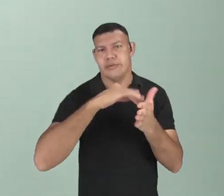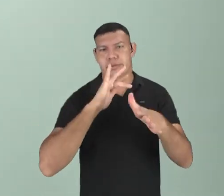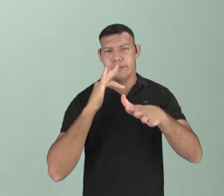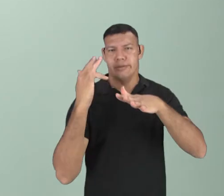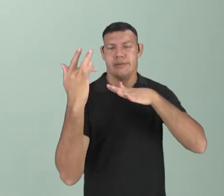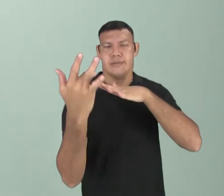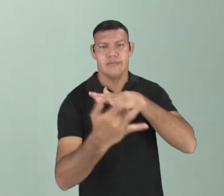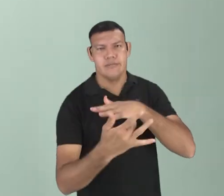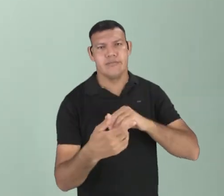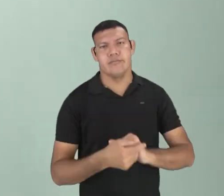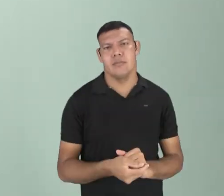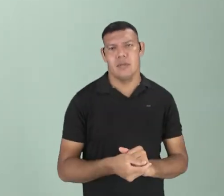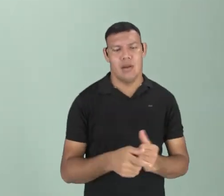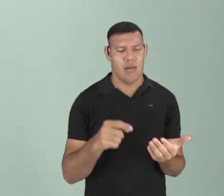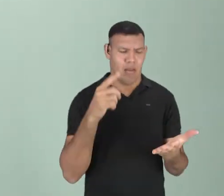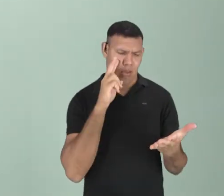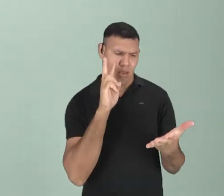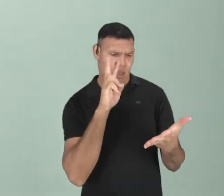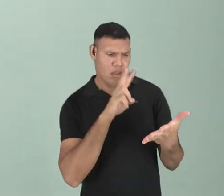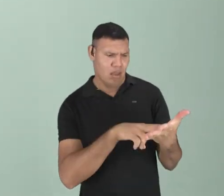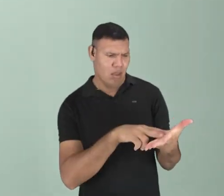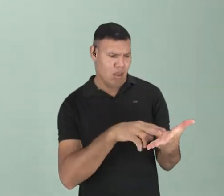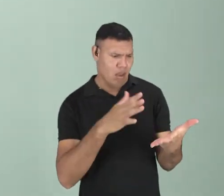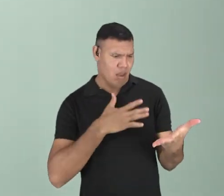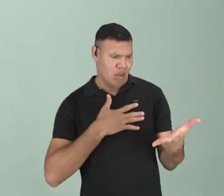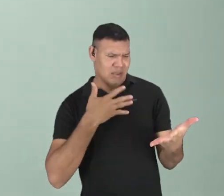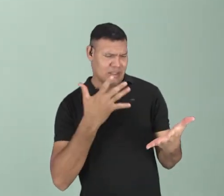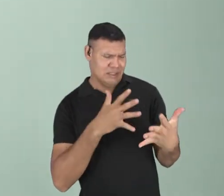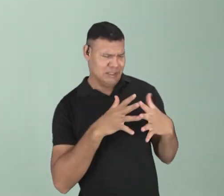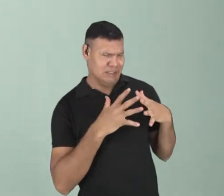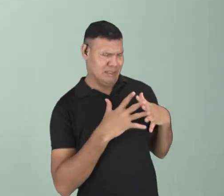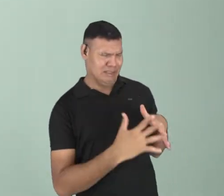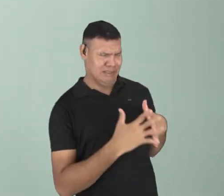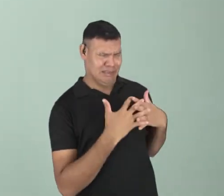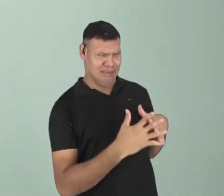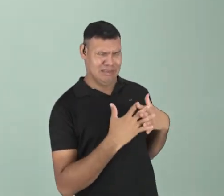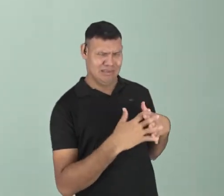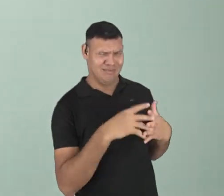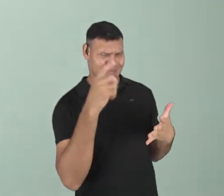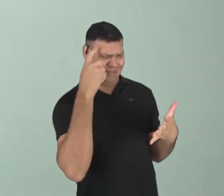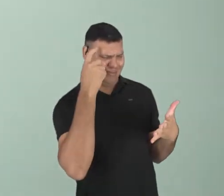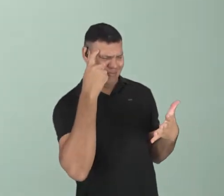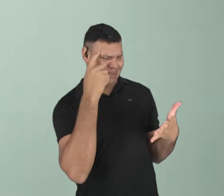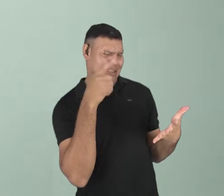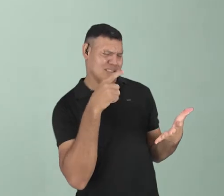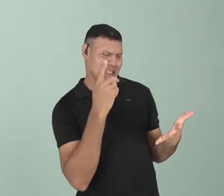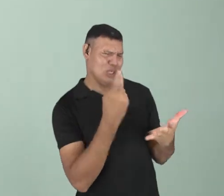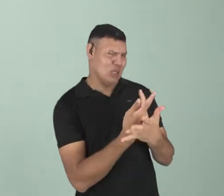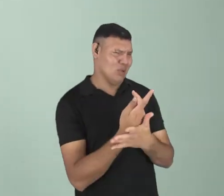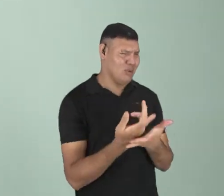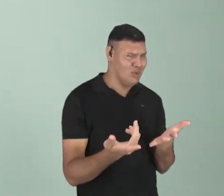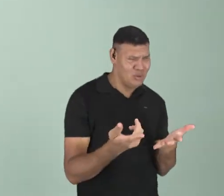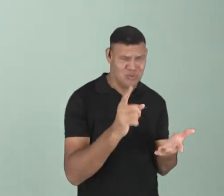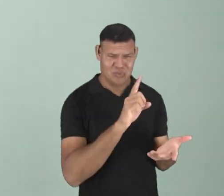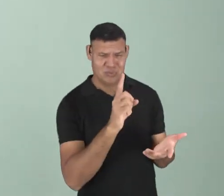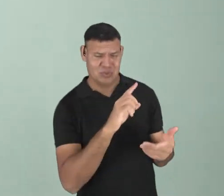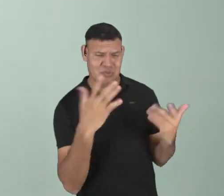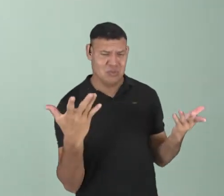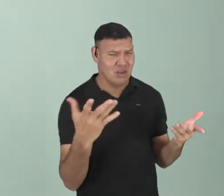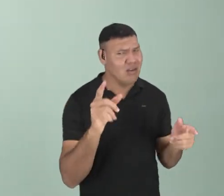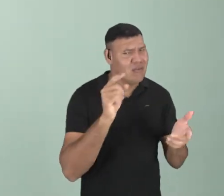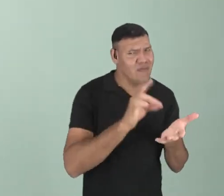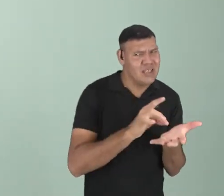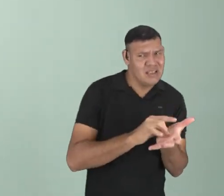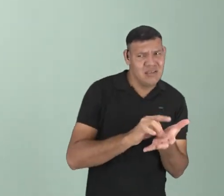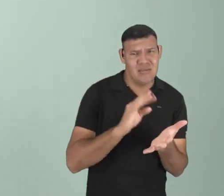rede social e você logo fica confuso, fica se questionando, será que vai acontecer? Será que não vai? Será que é isso?